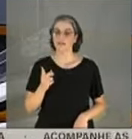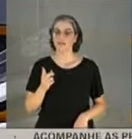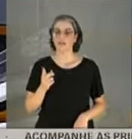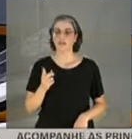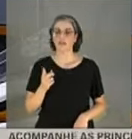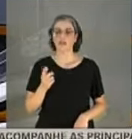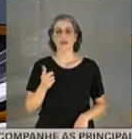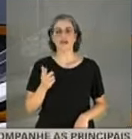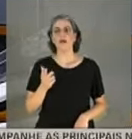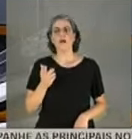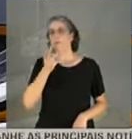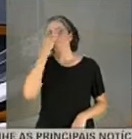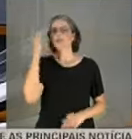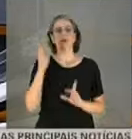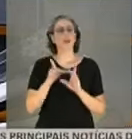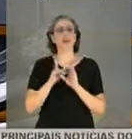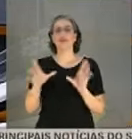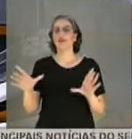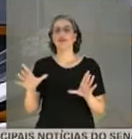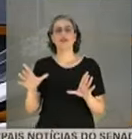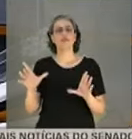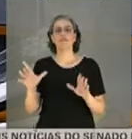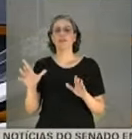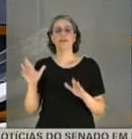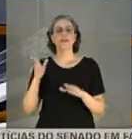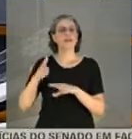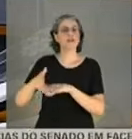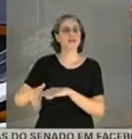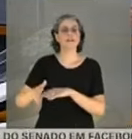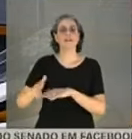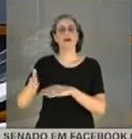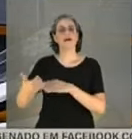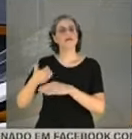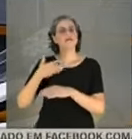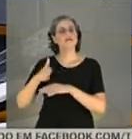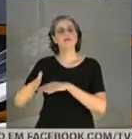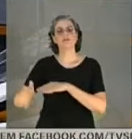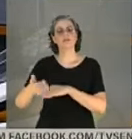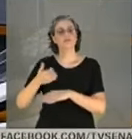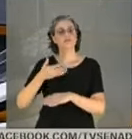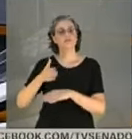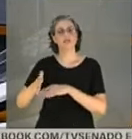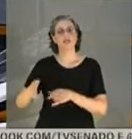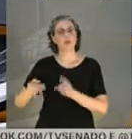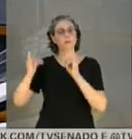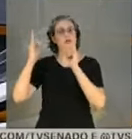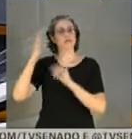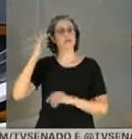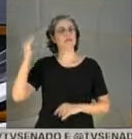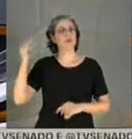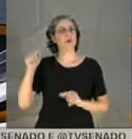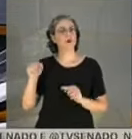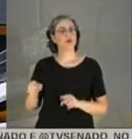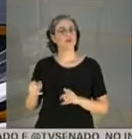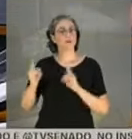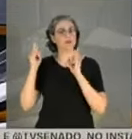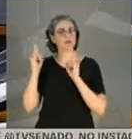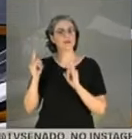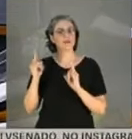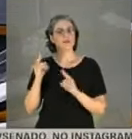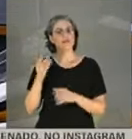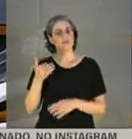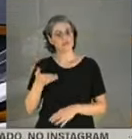livre trânsito para ir e voltar, entrar e sair do famoso apartamento de Campo Belo, era o senhor